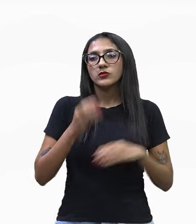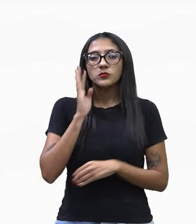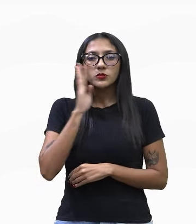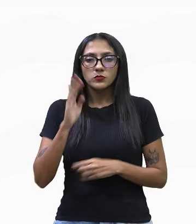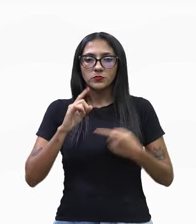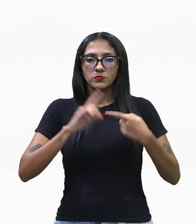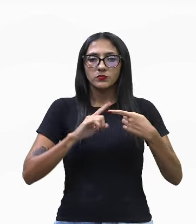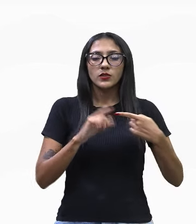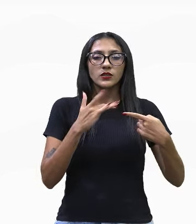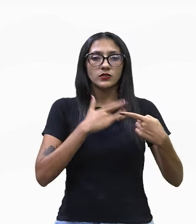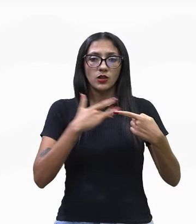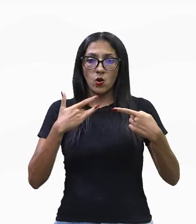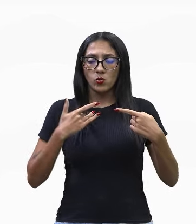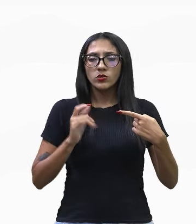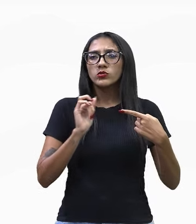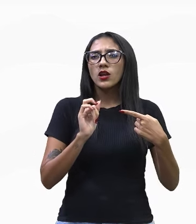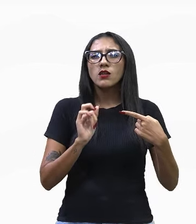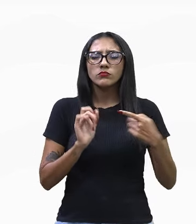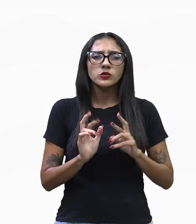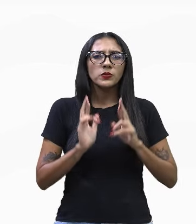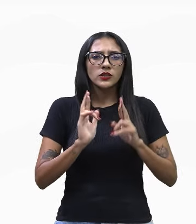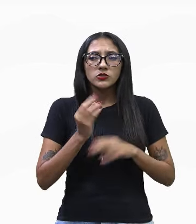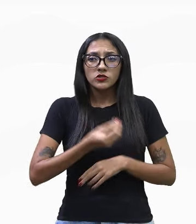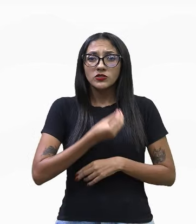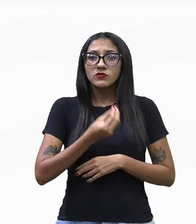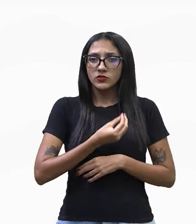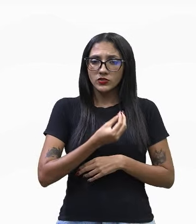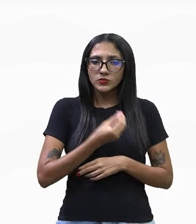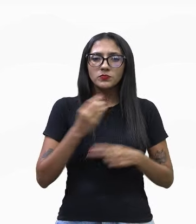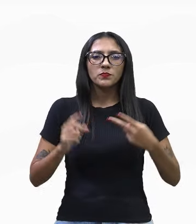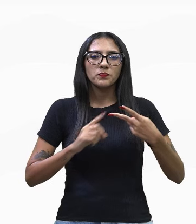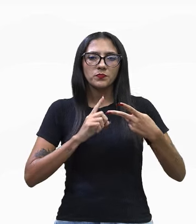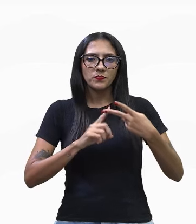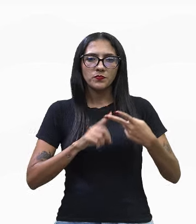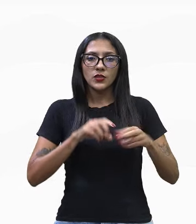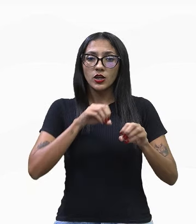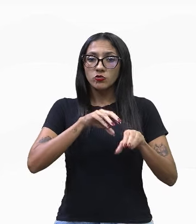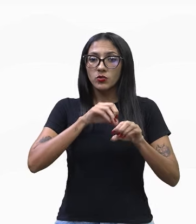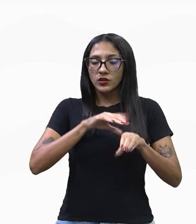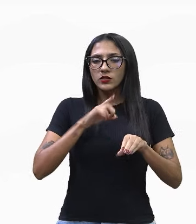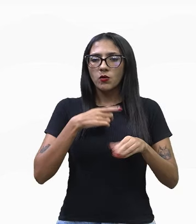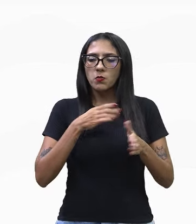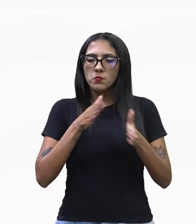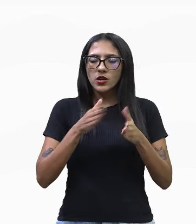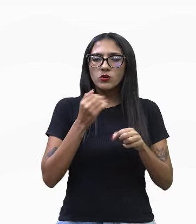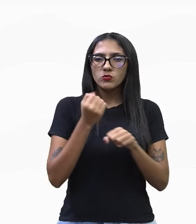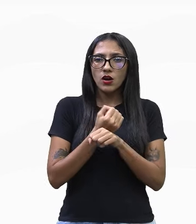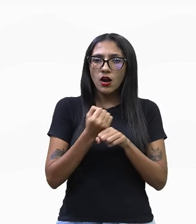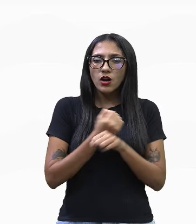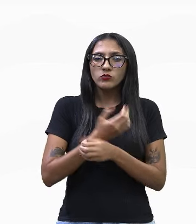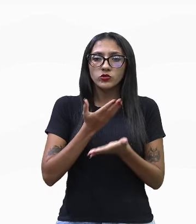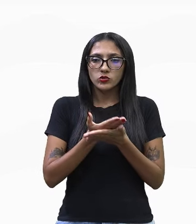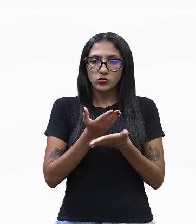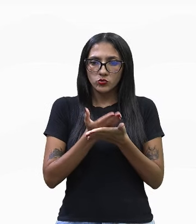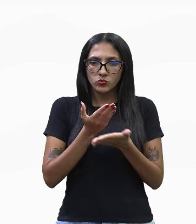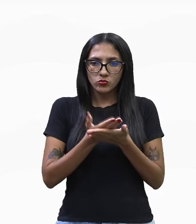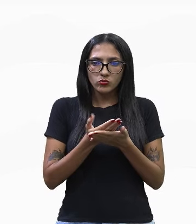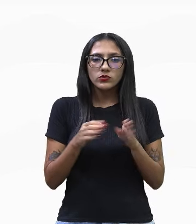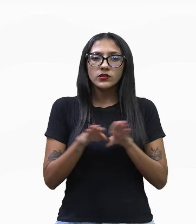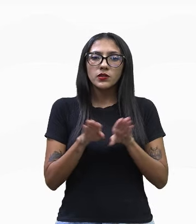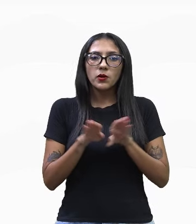saúde que é esperança de vida ao nascer educação que é média de anos de escolaridade e anos